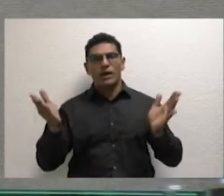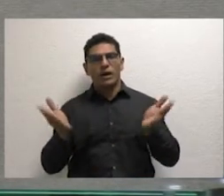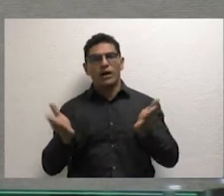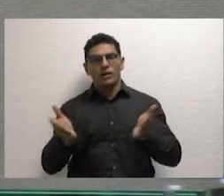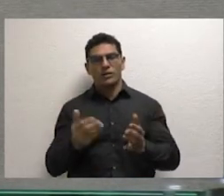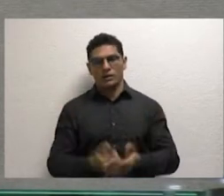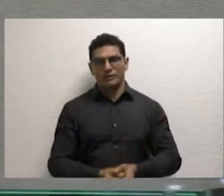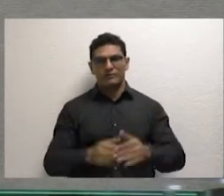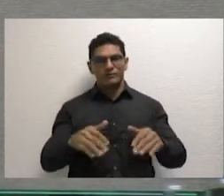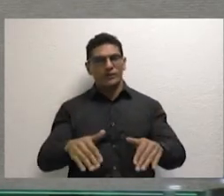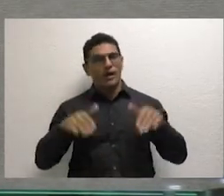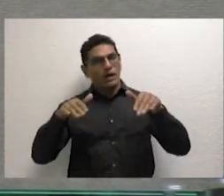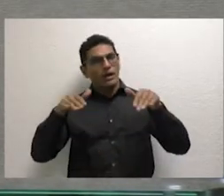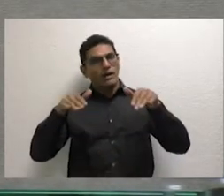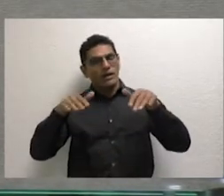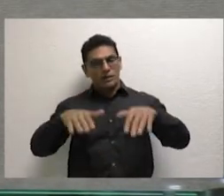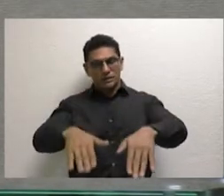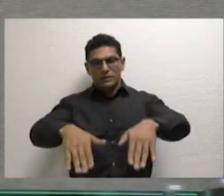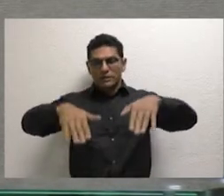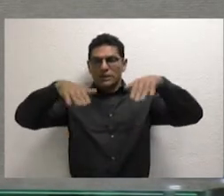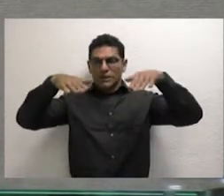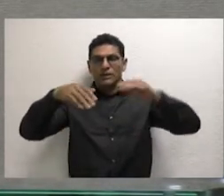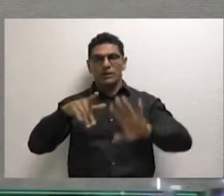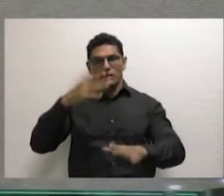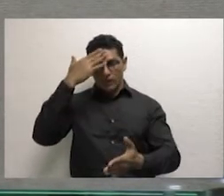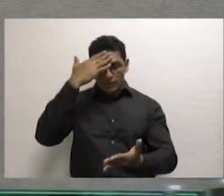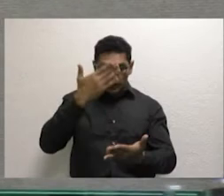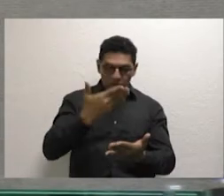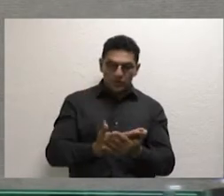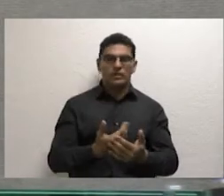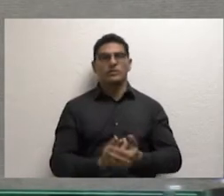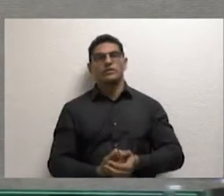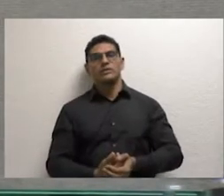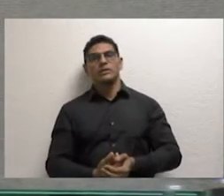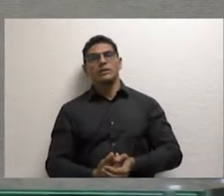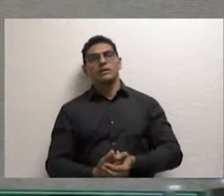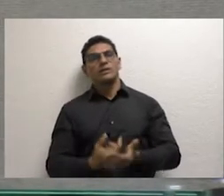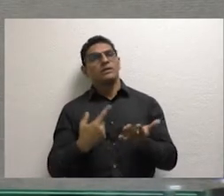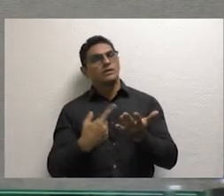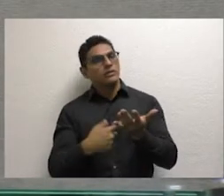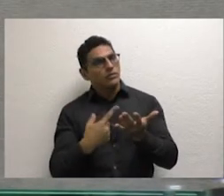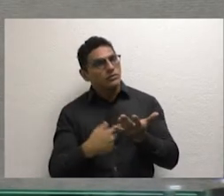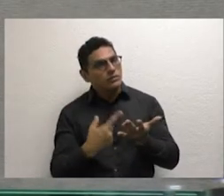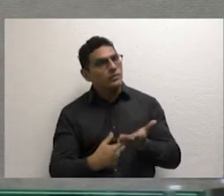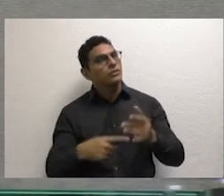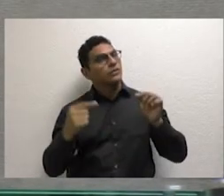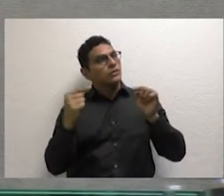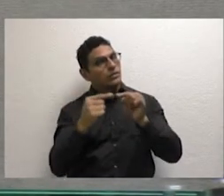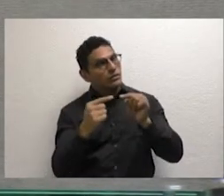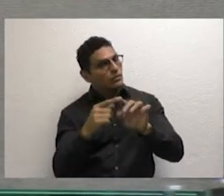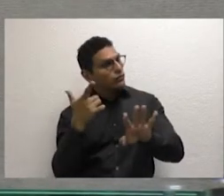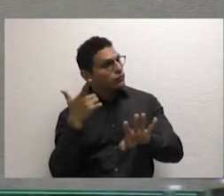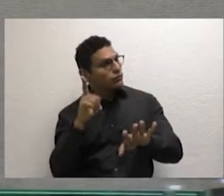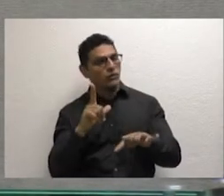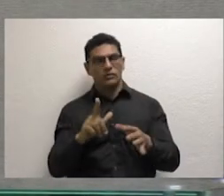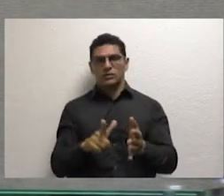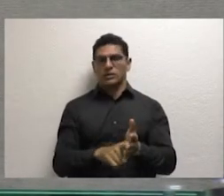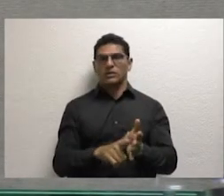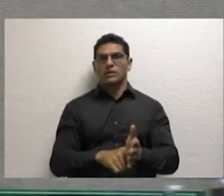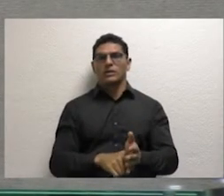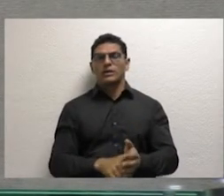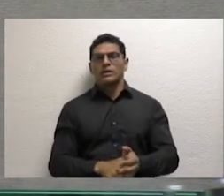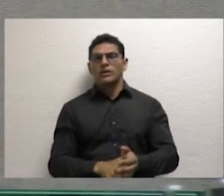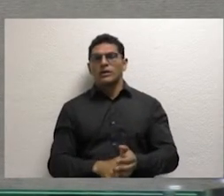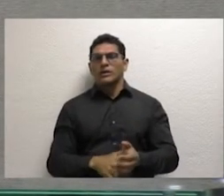casa a gente acredita que esse acordo vai sair e esta casa qualquer